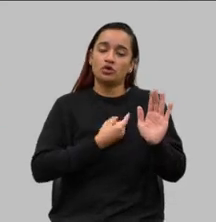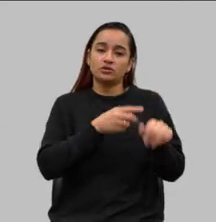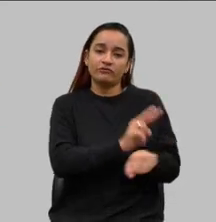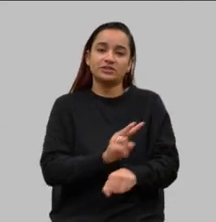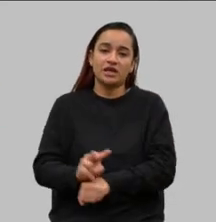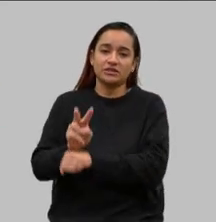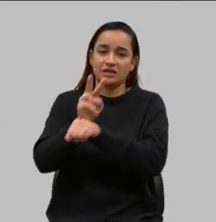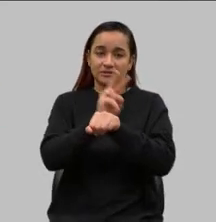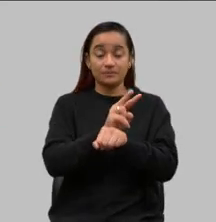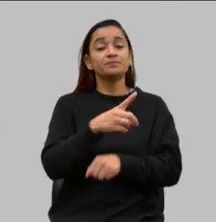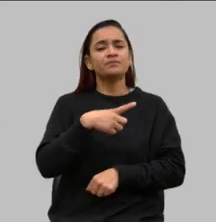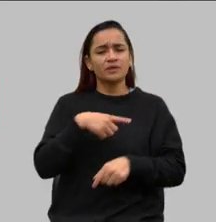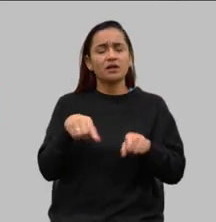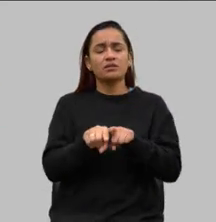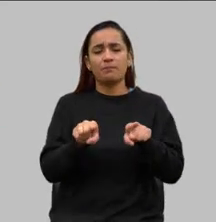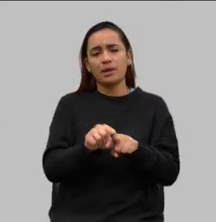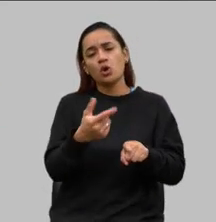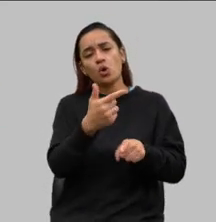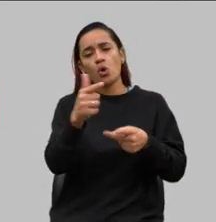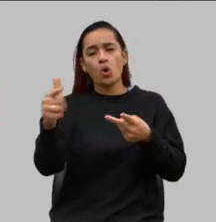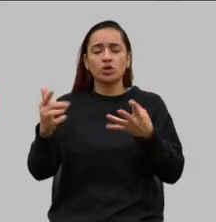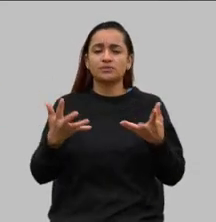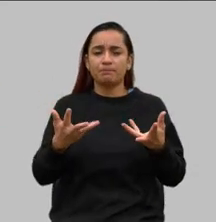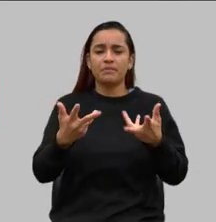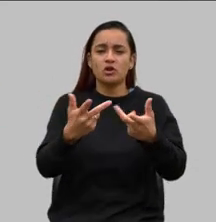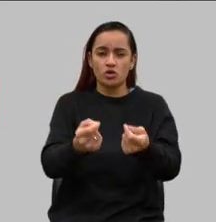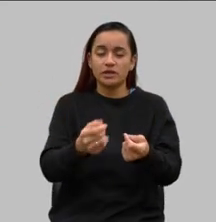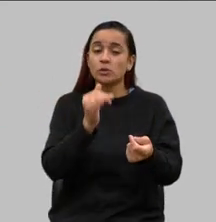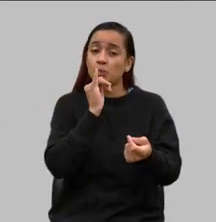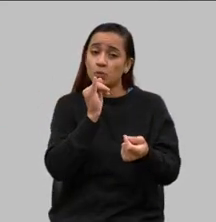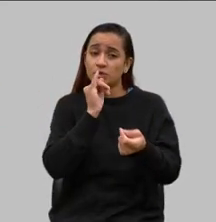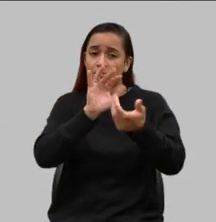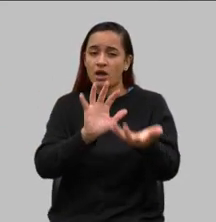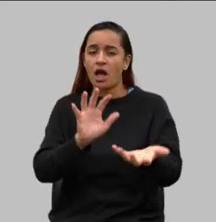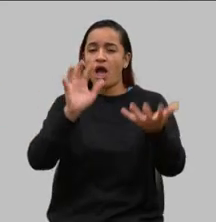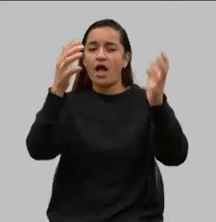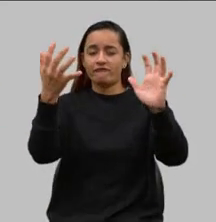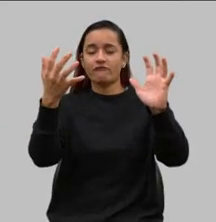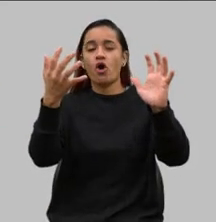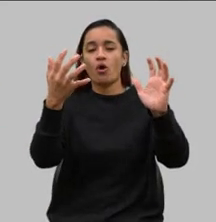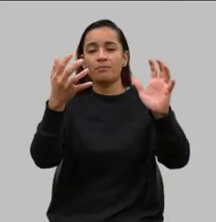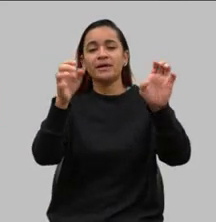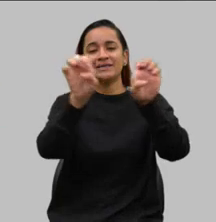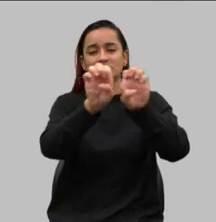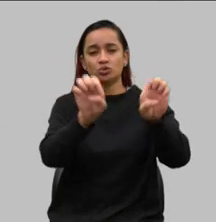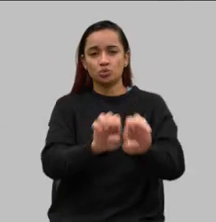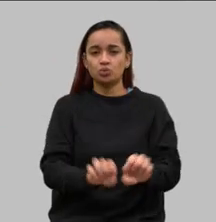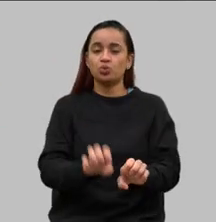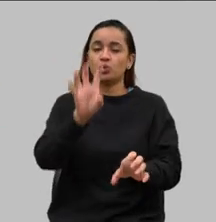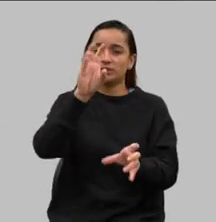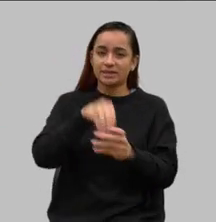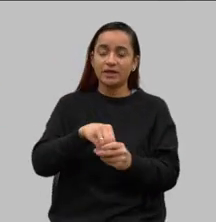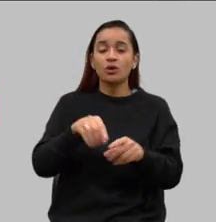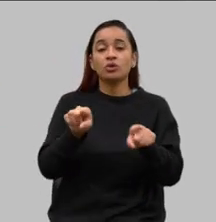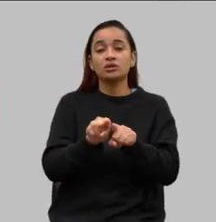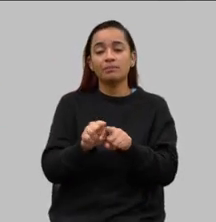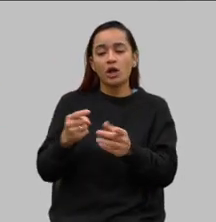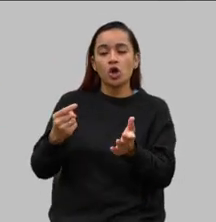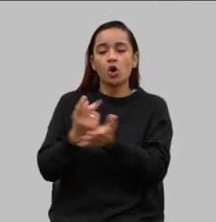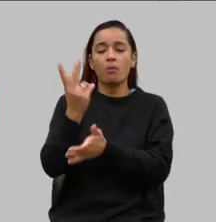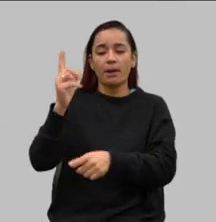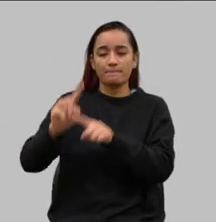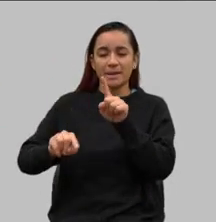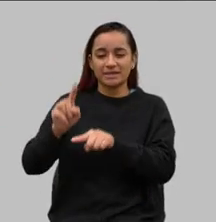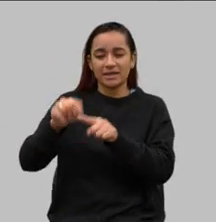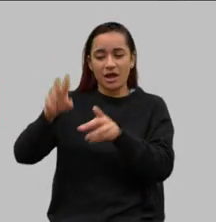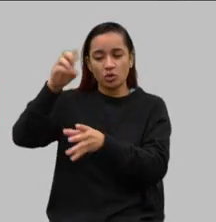outras melhorias em andamento como reformas das nossas estruturas do interior aquisição de imobiliário né